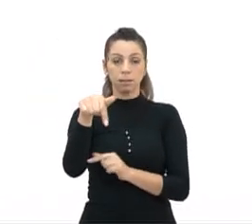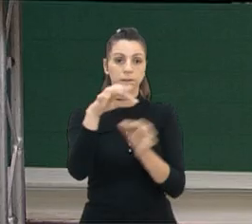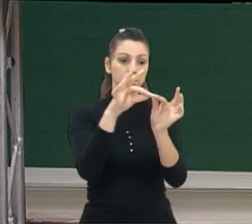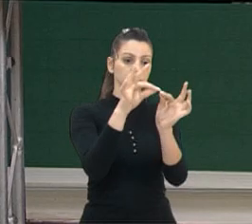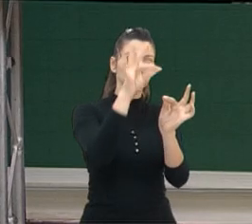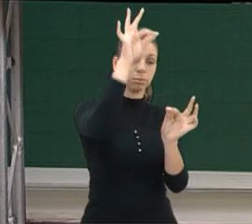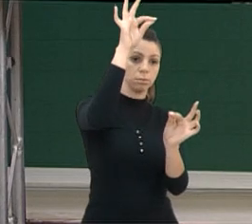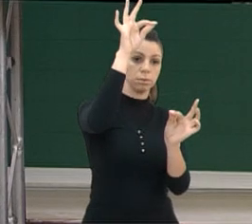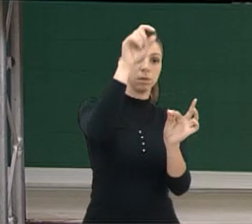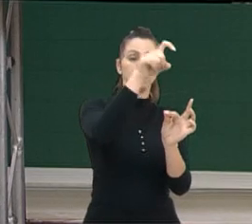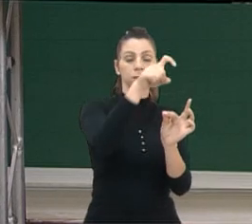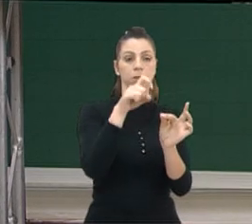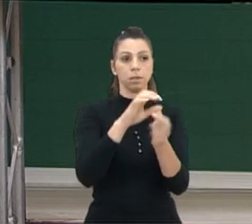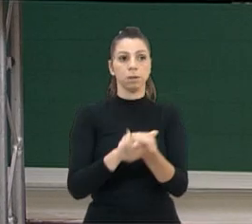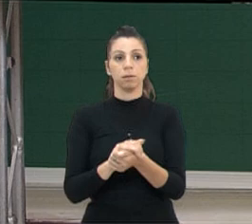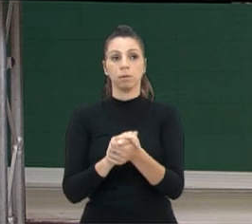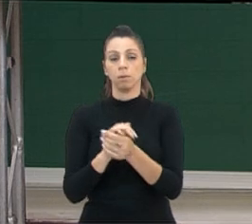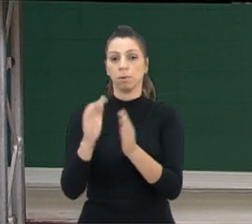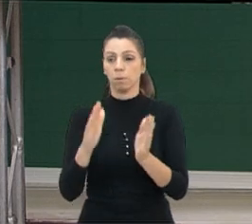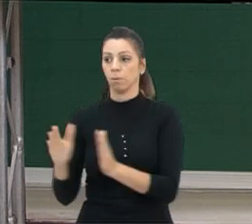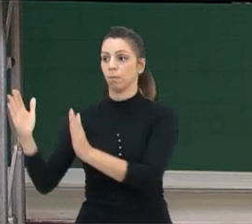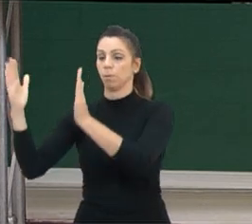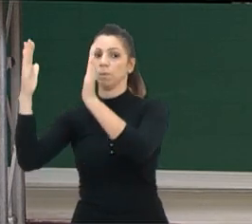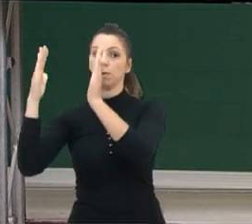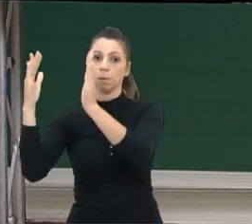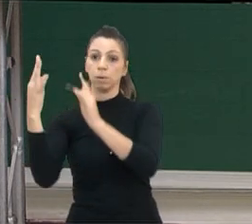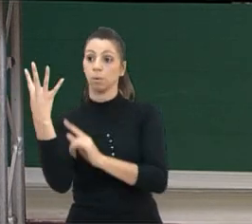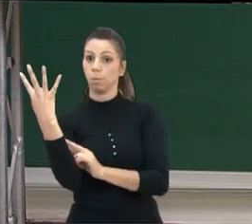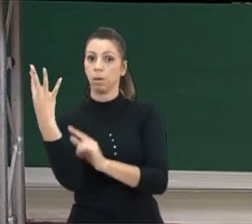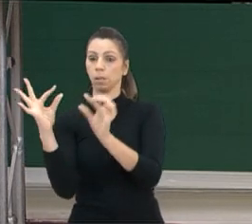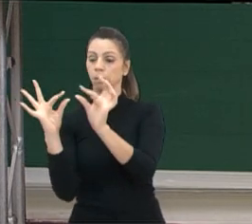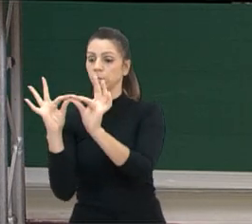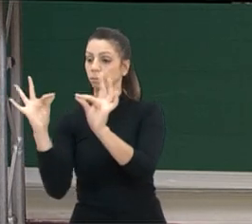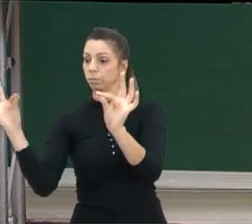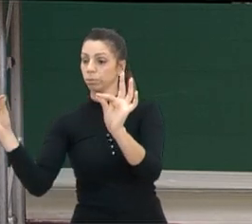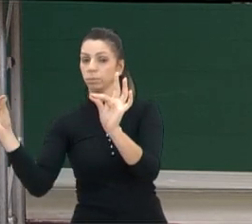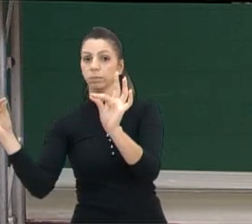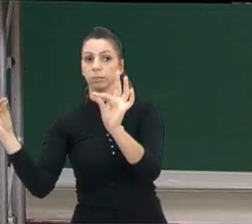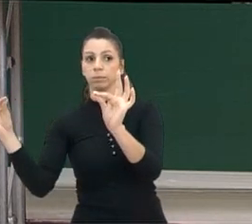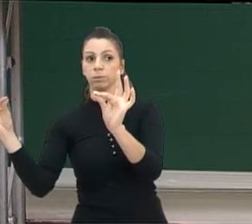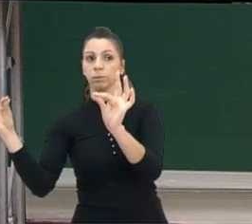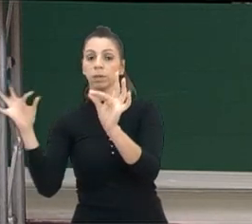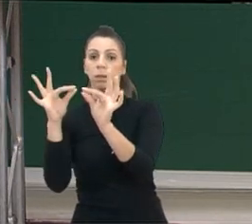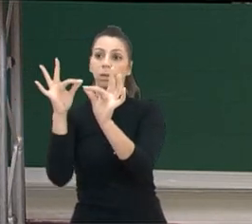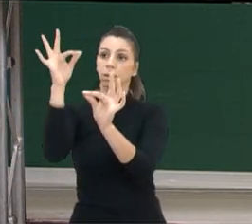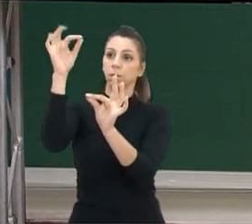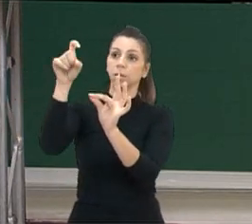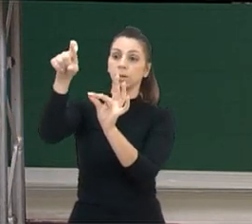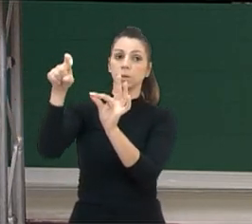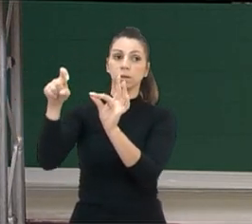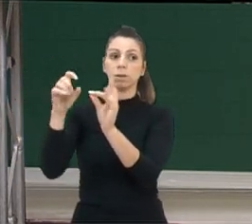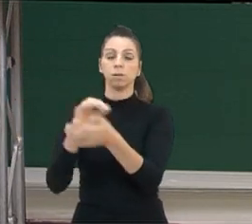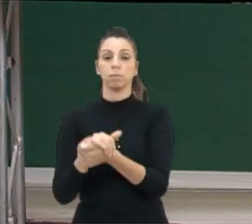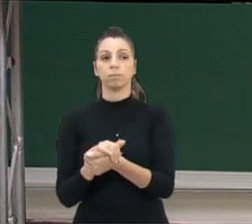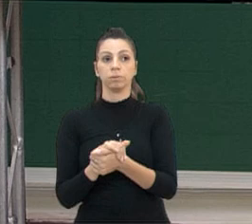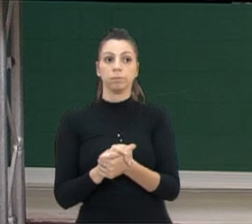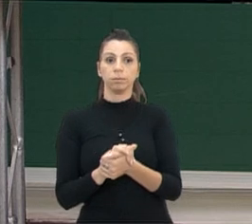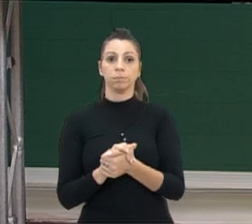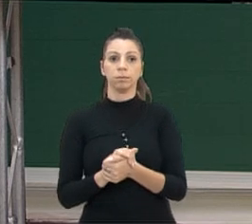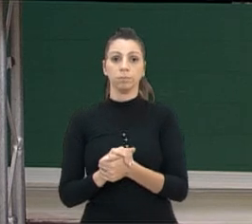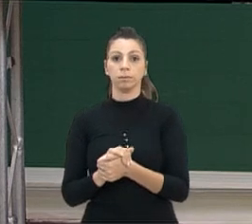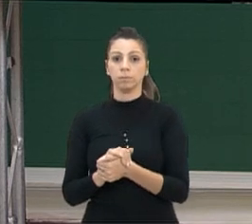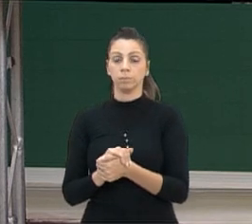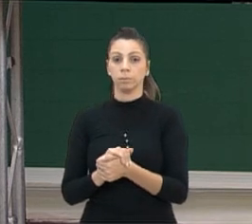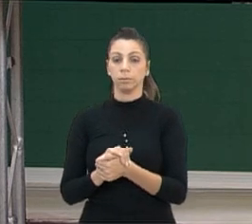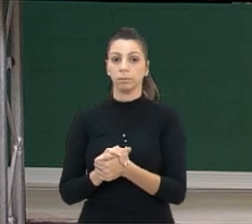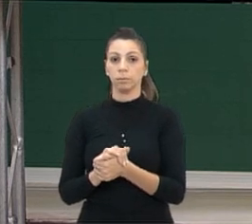de comprimento e x de largura. Bom, eu vou tirar este pedaço aqui